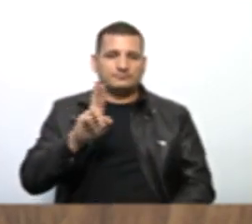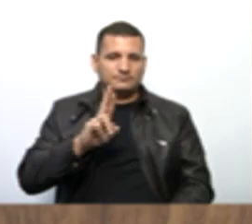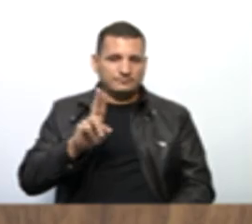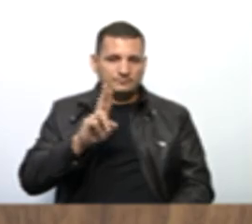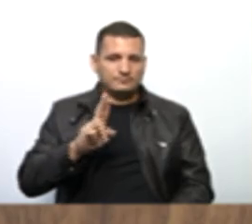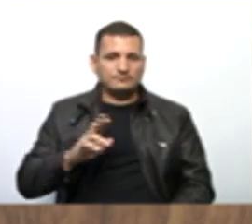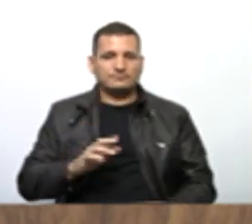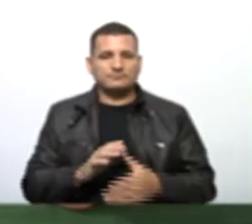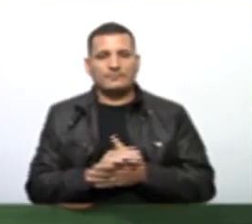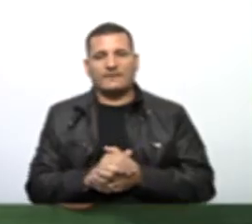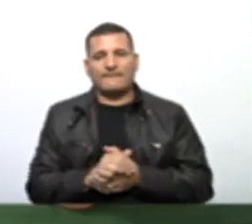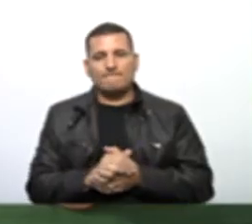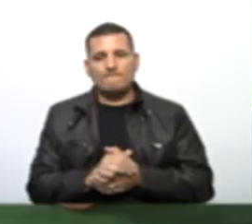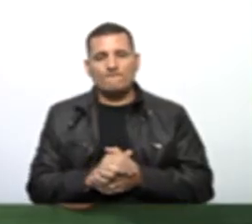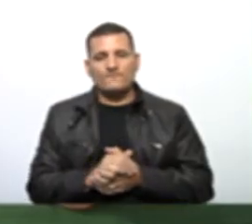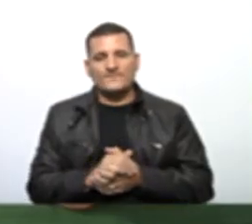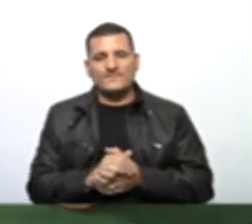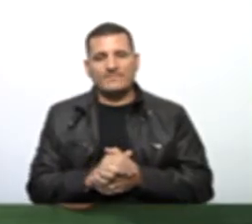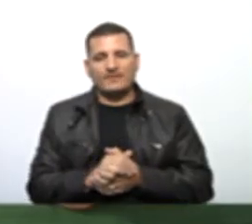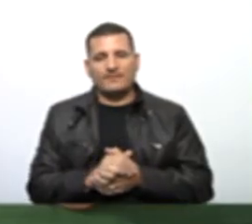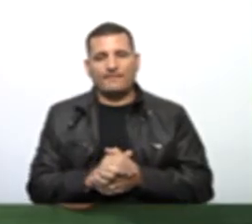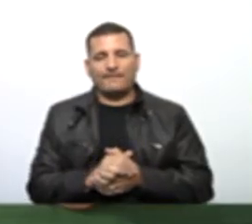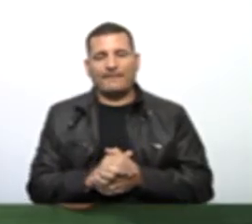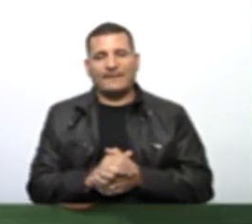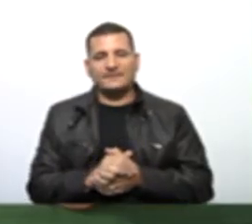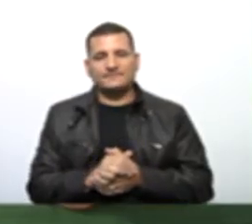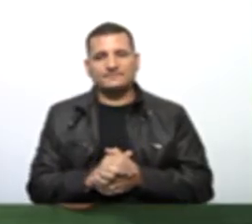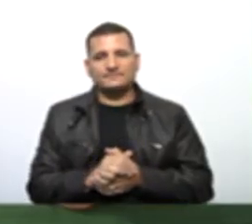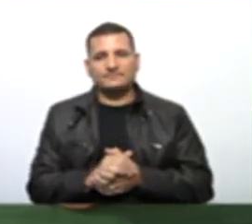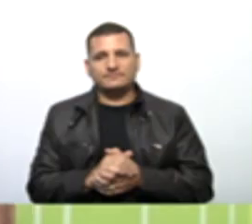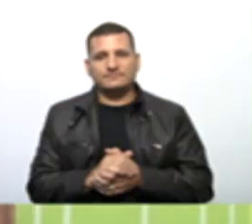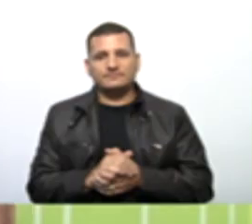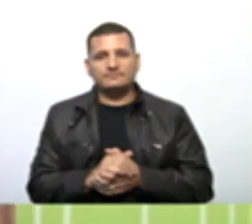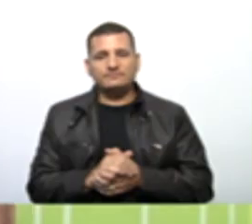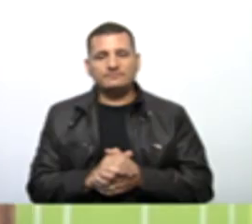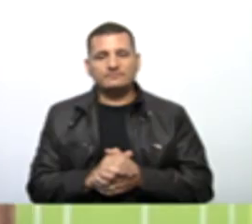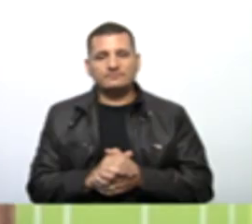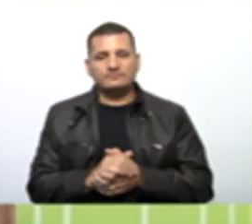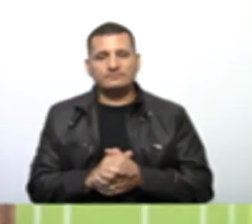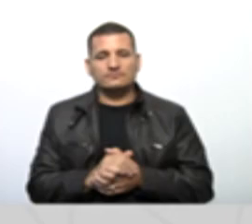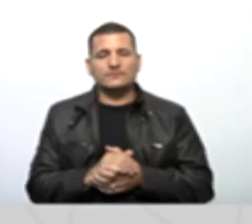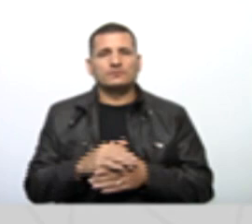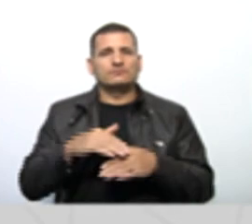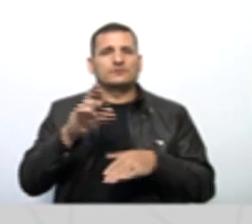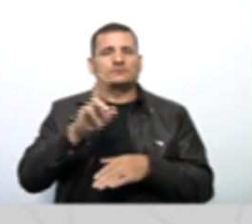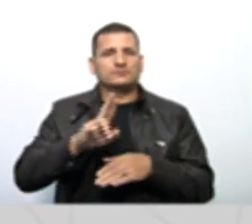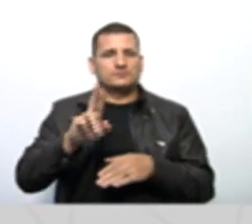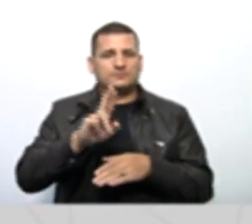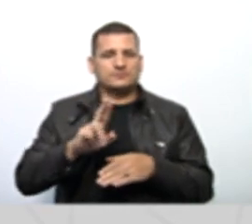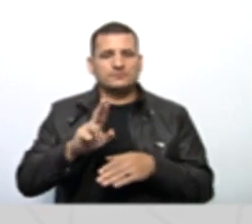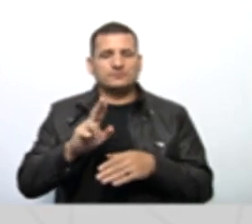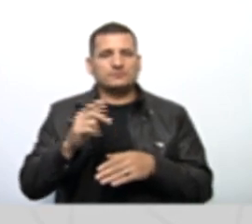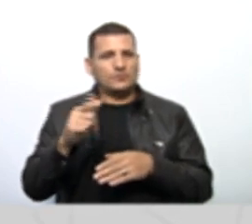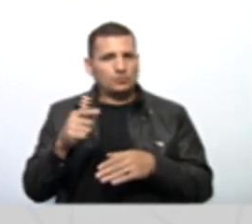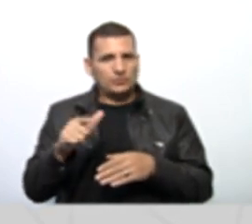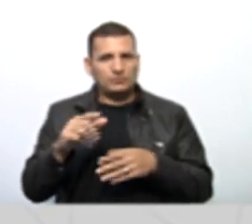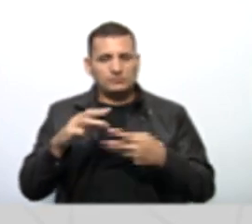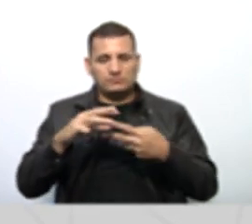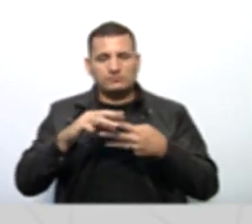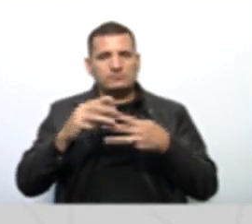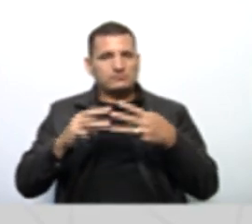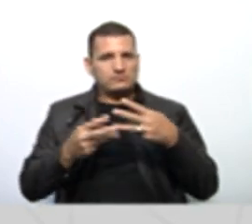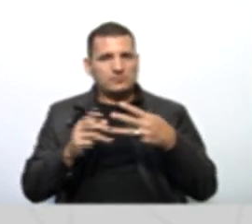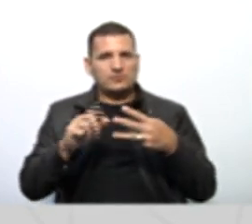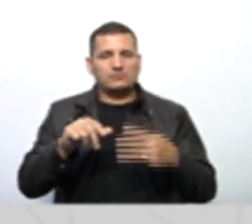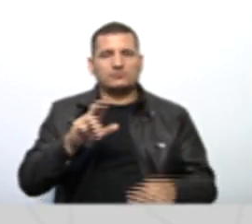isso o cabo mais utilizado que não tem blindagem é o cabo utp só eu quem te